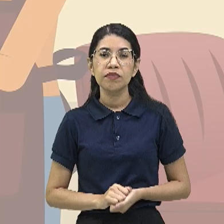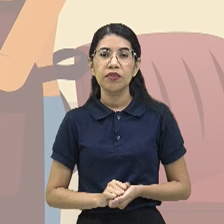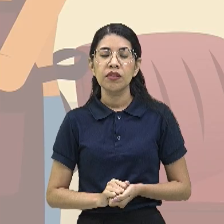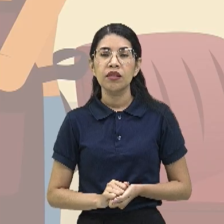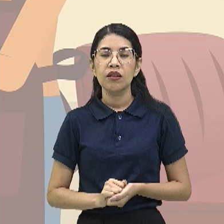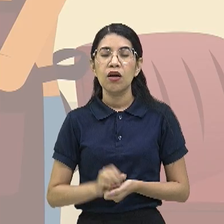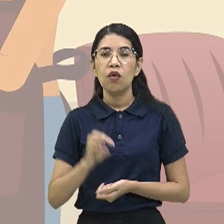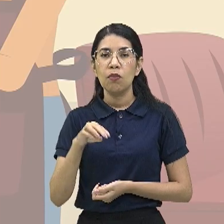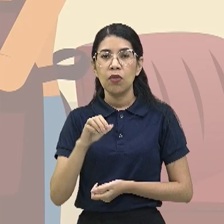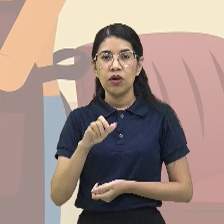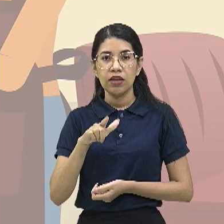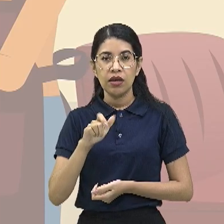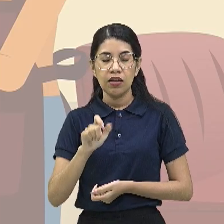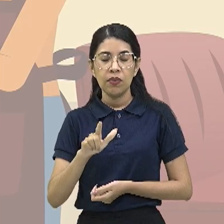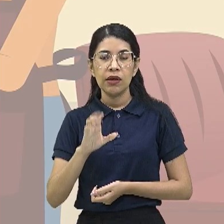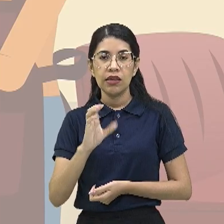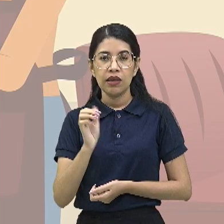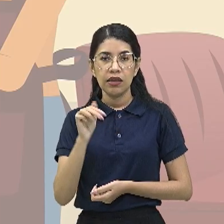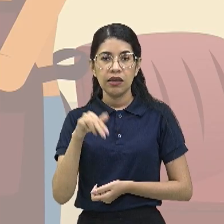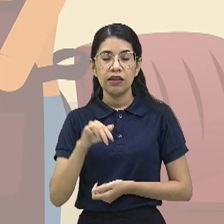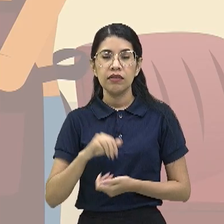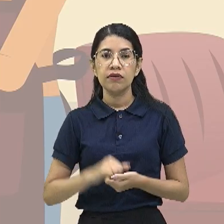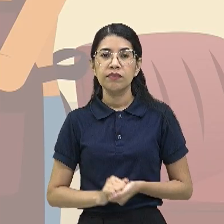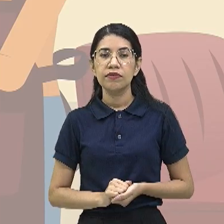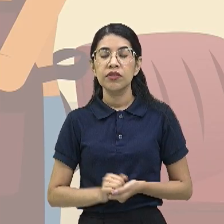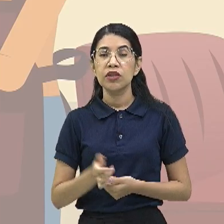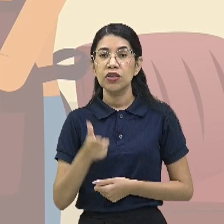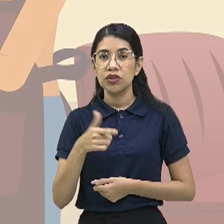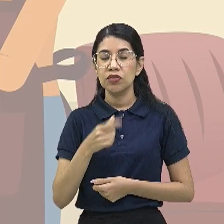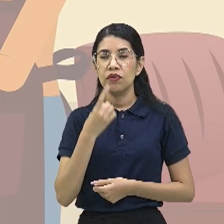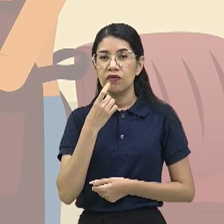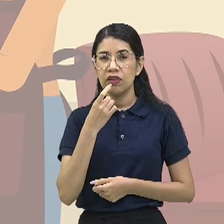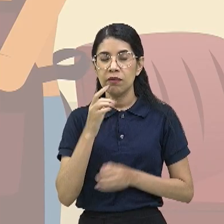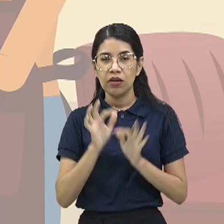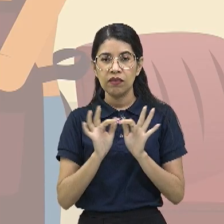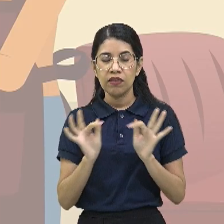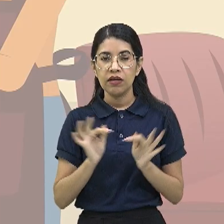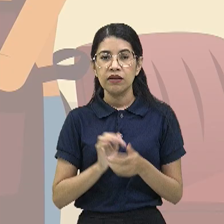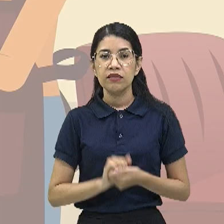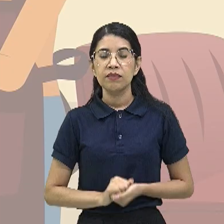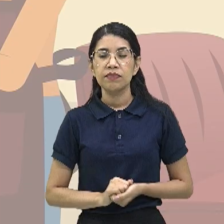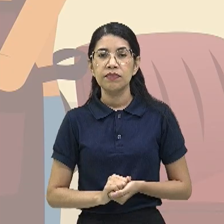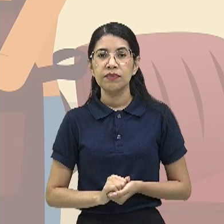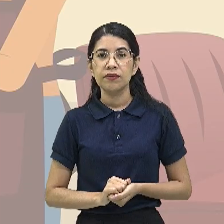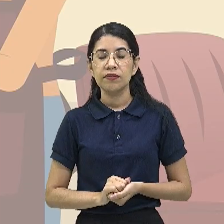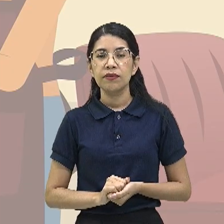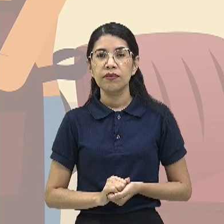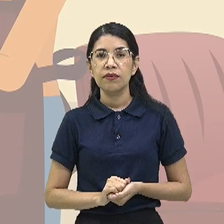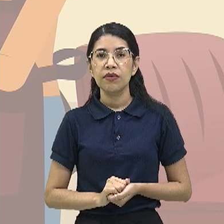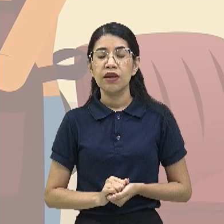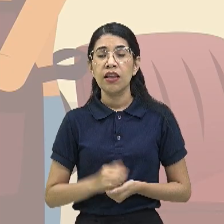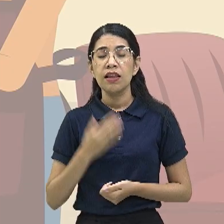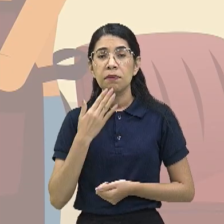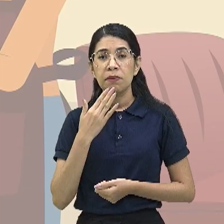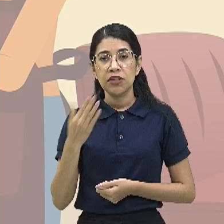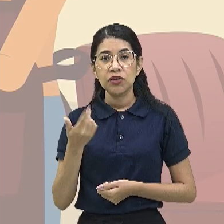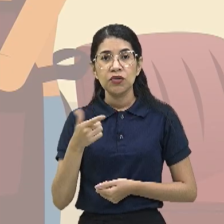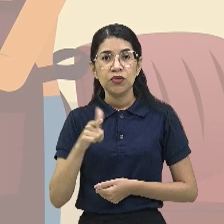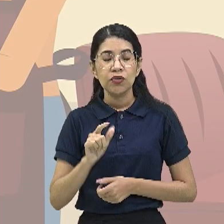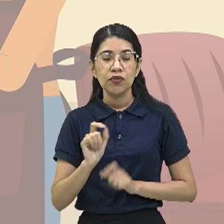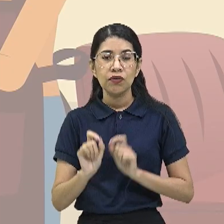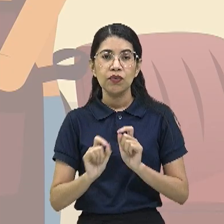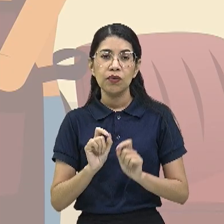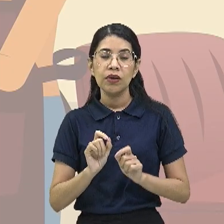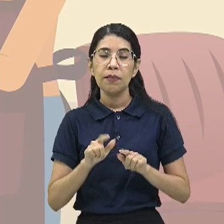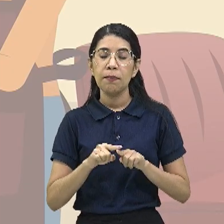modal can. Can I have? Can I have? Tá? Can I have some salad, please? Ela está pedindo a mesma coisa,